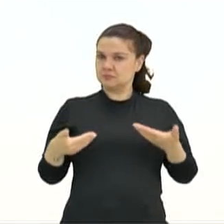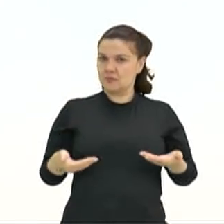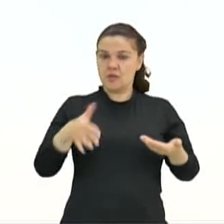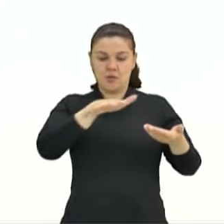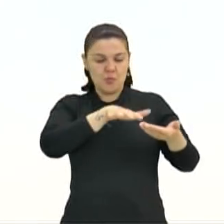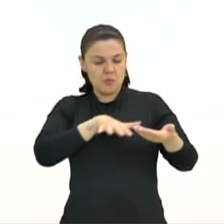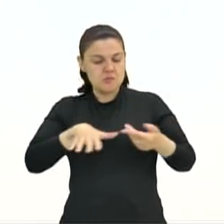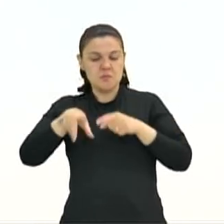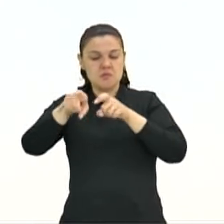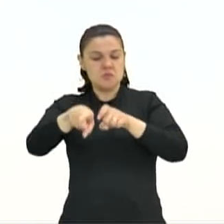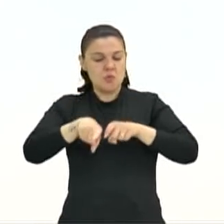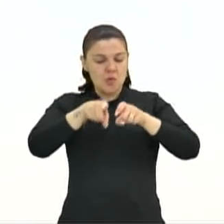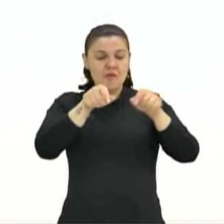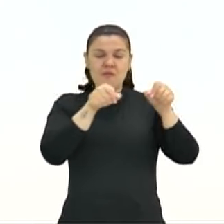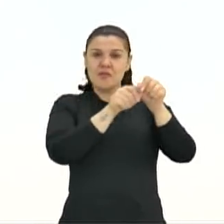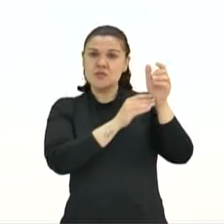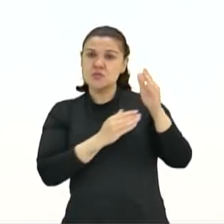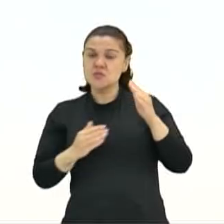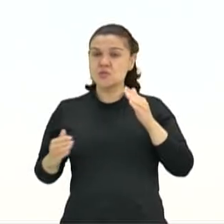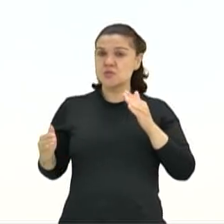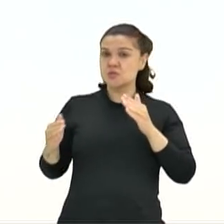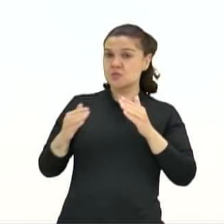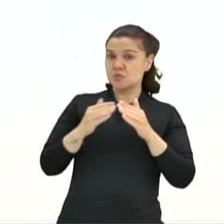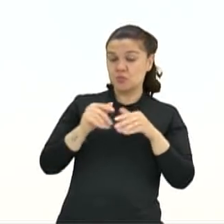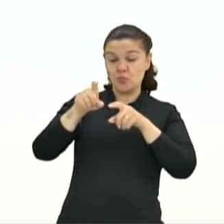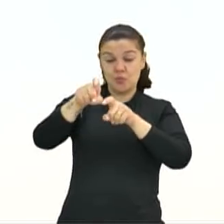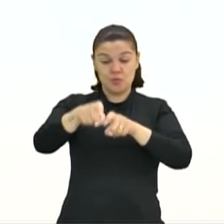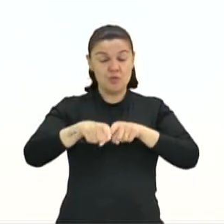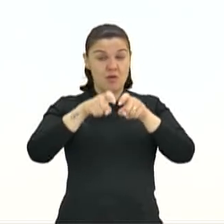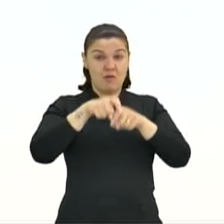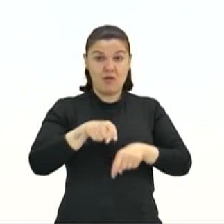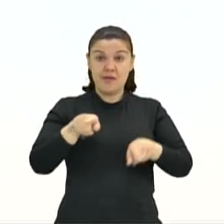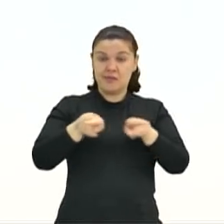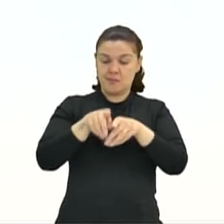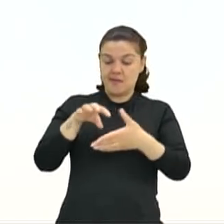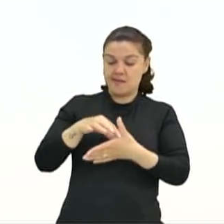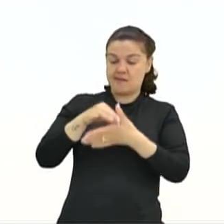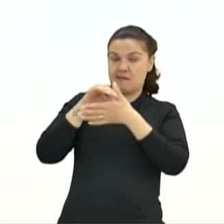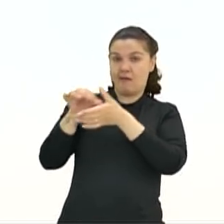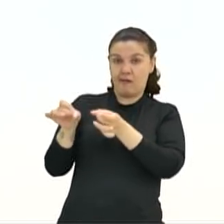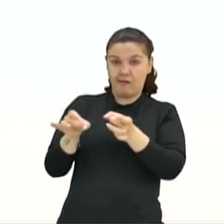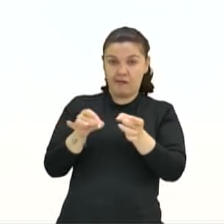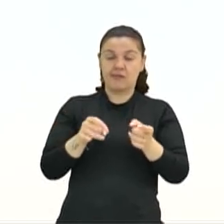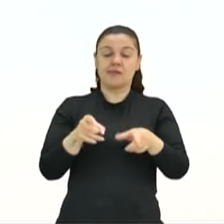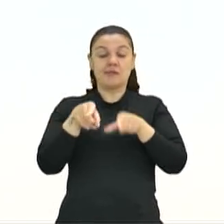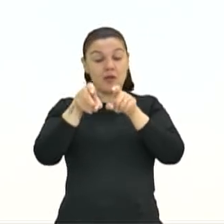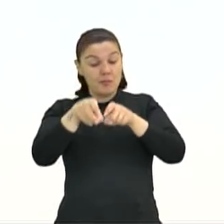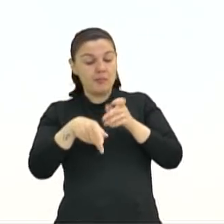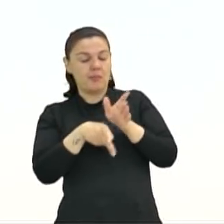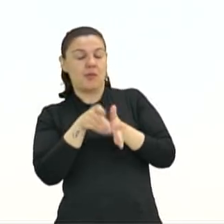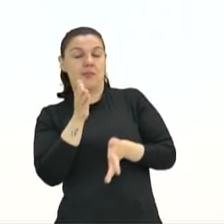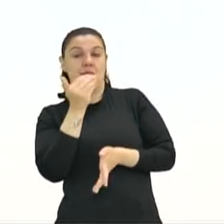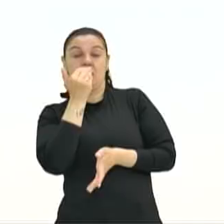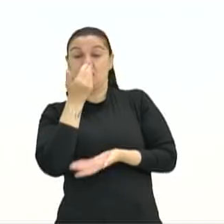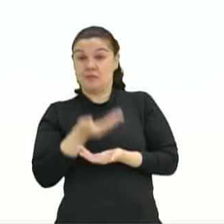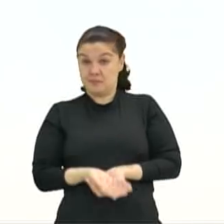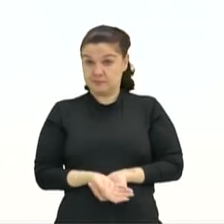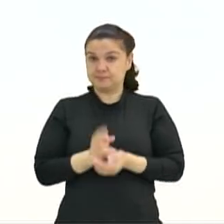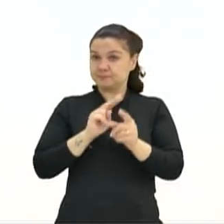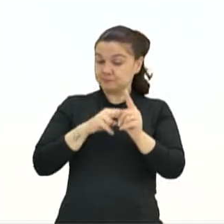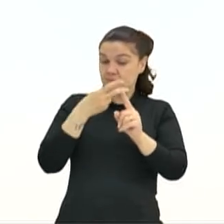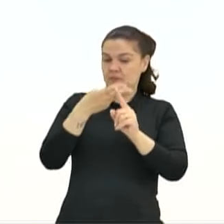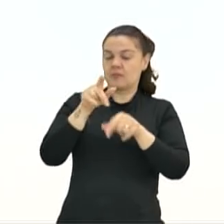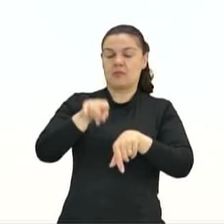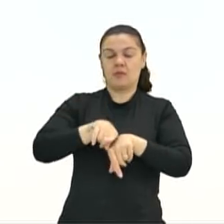espaço rural que são realizadas todas as atividades agropecuárias responsáveis pela produção dos alimentos. Além disso,